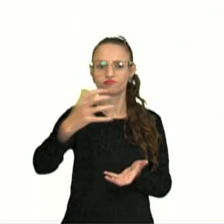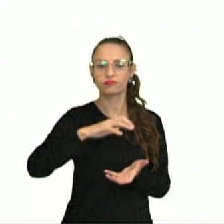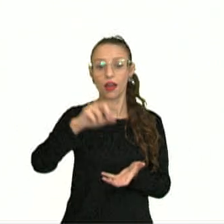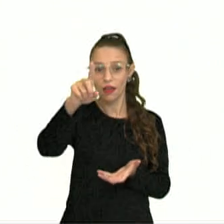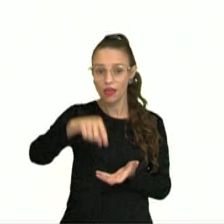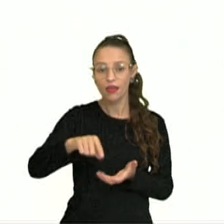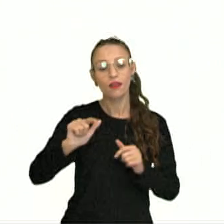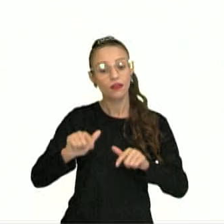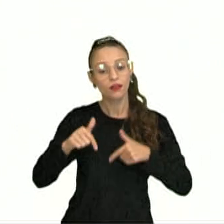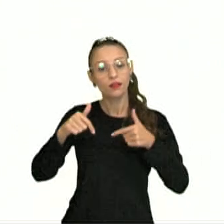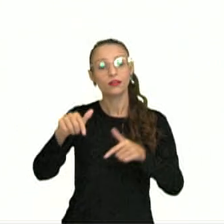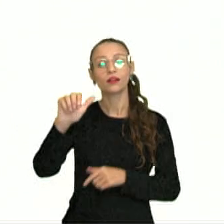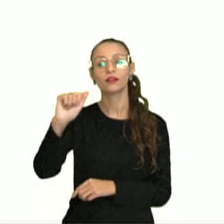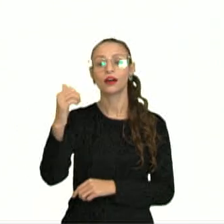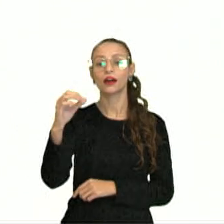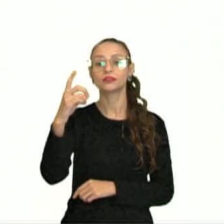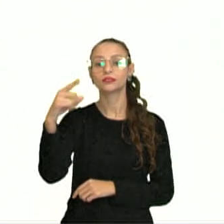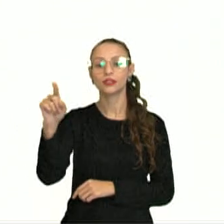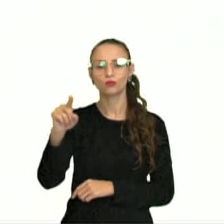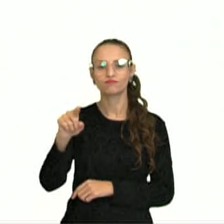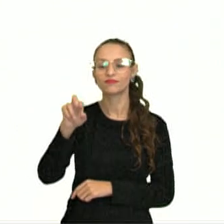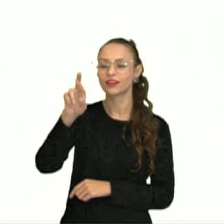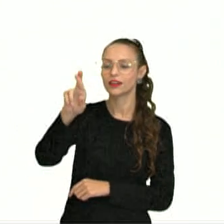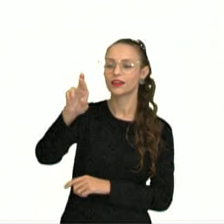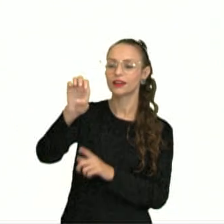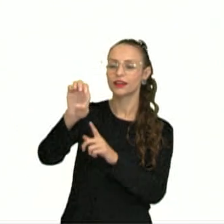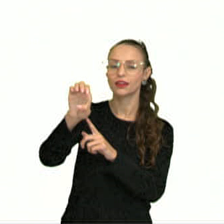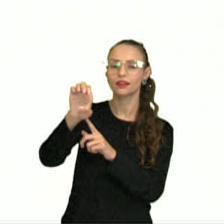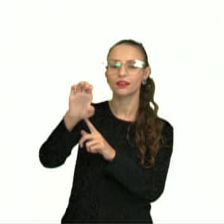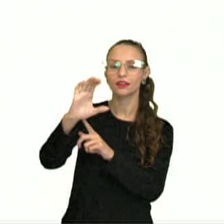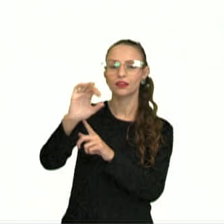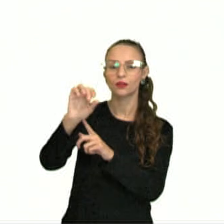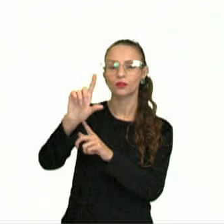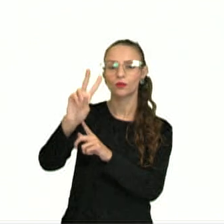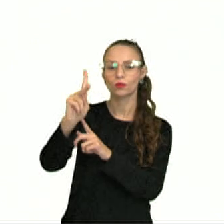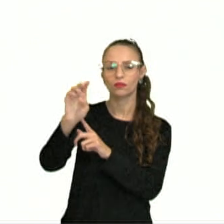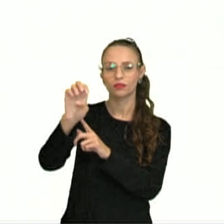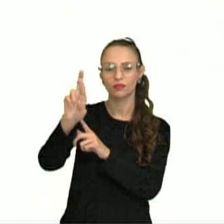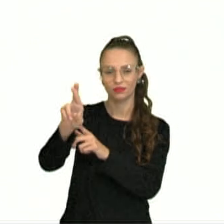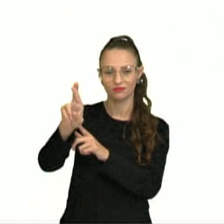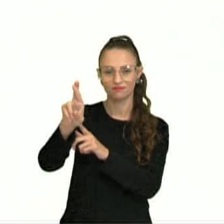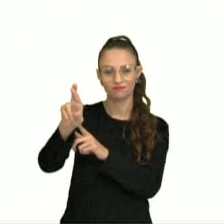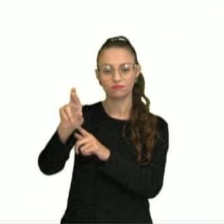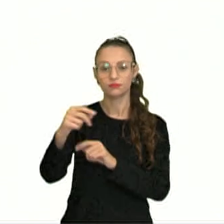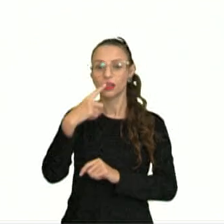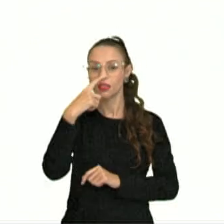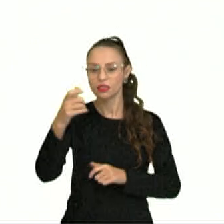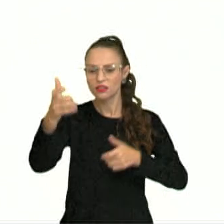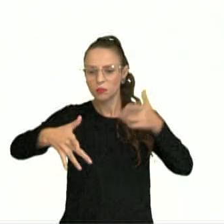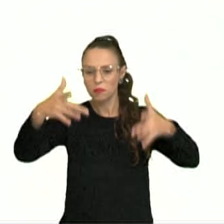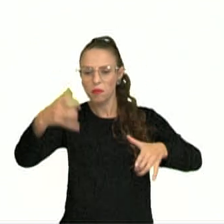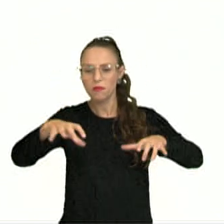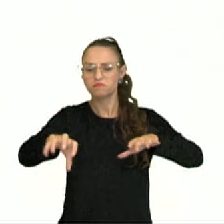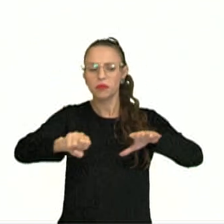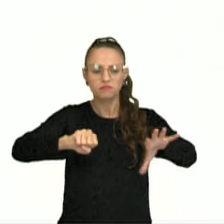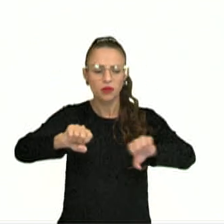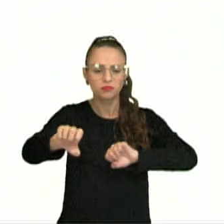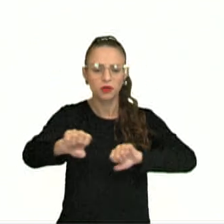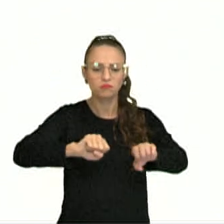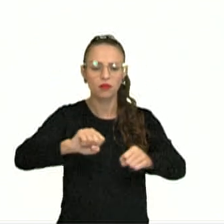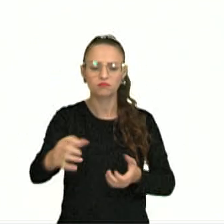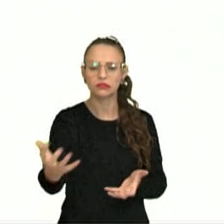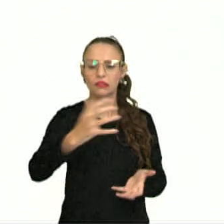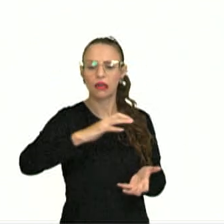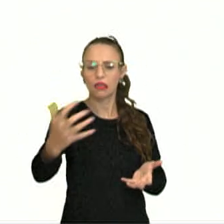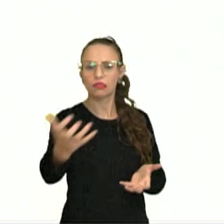representa uma ação. Então, eu recolhi o lixo, né, eu realizei uma ação ao recolher algo, né?